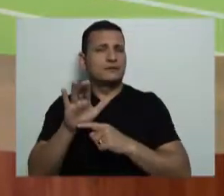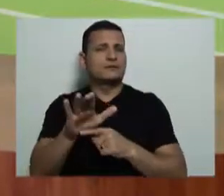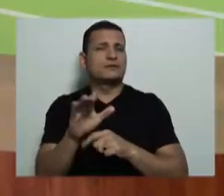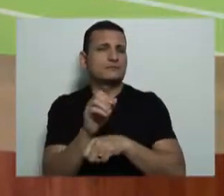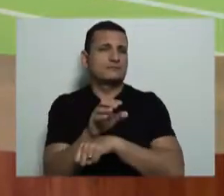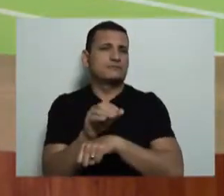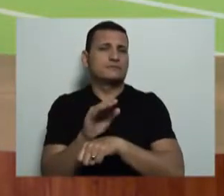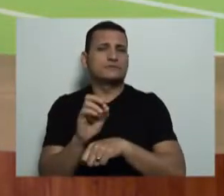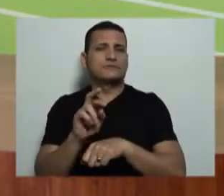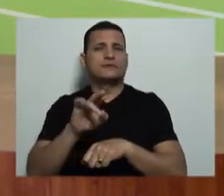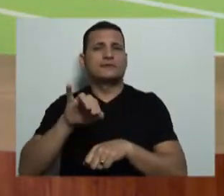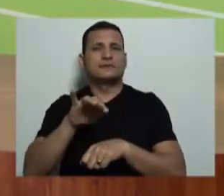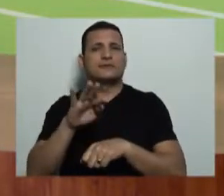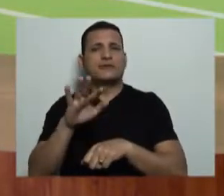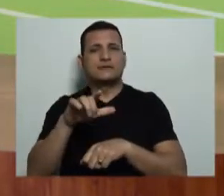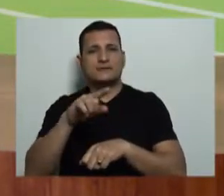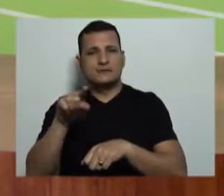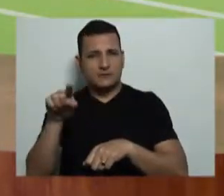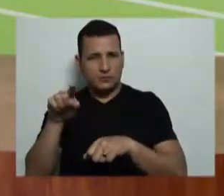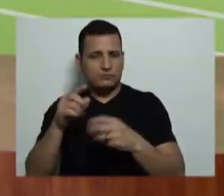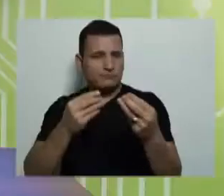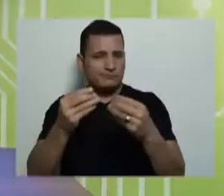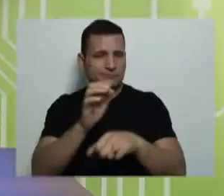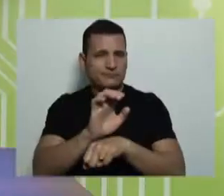orientações em relação ao estágio.